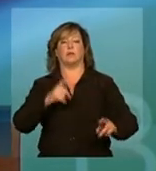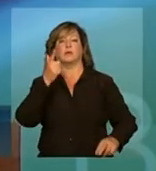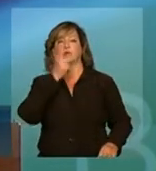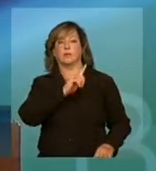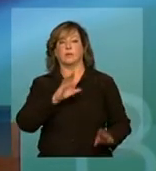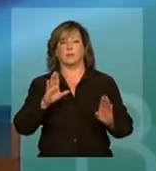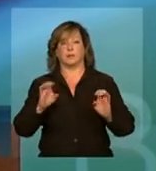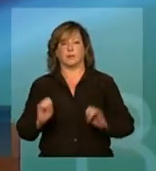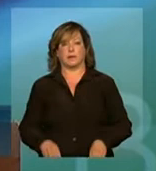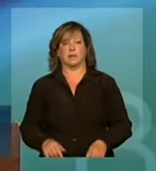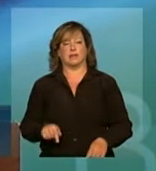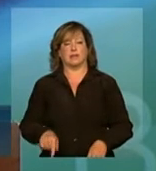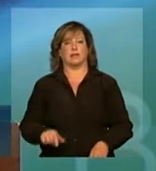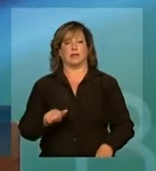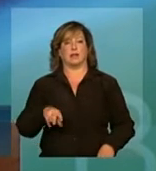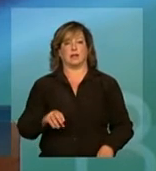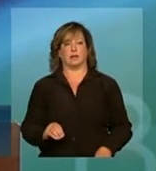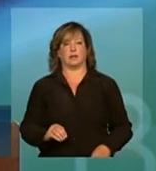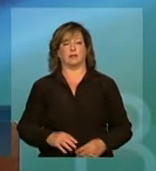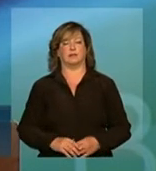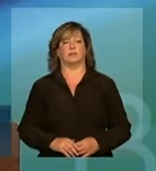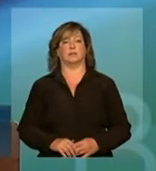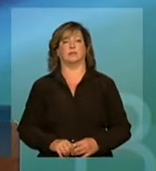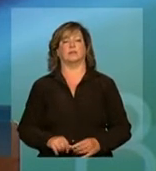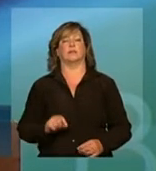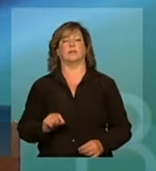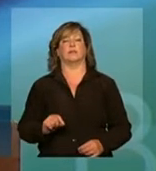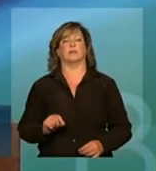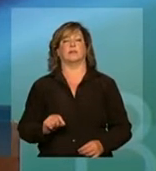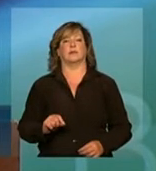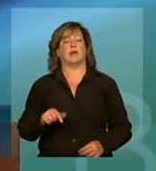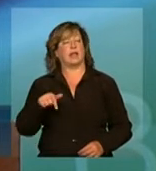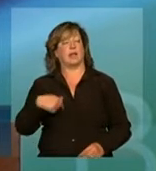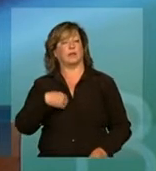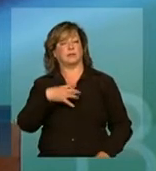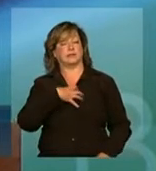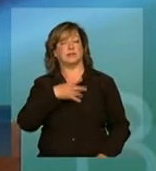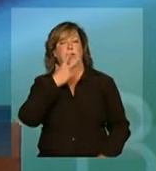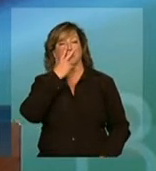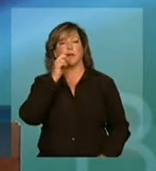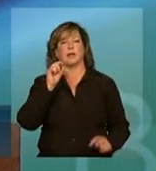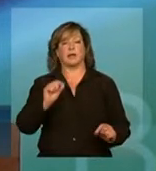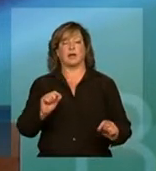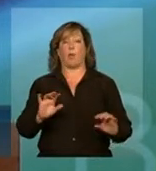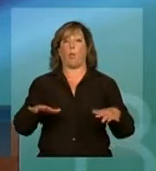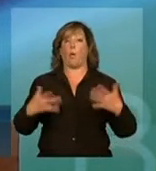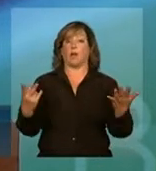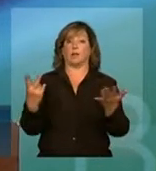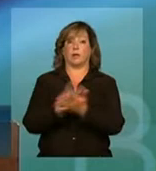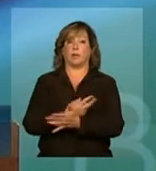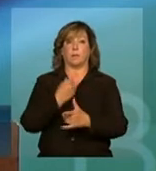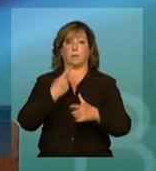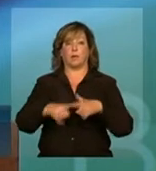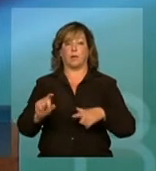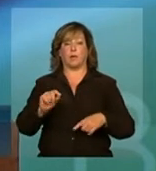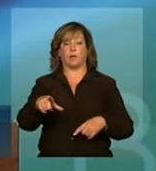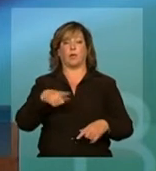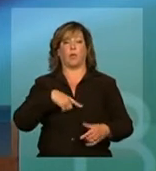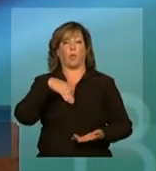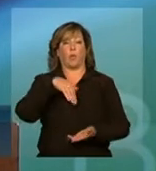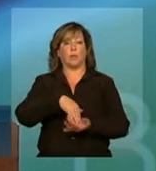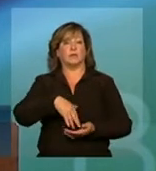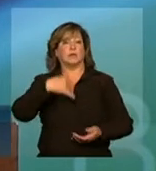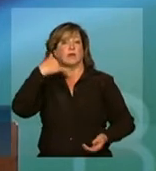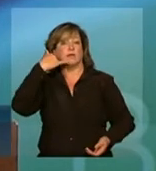alcançados neste ano atípico. A sensação que tenho é que, quando há um grande problema, o último telefone que toca no Brasil